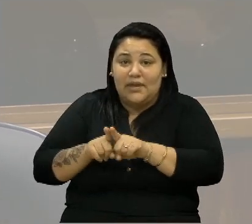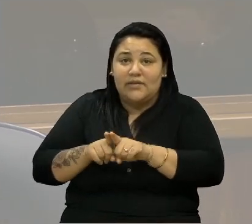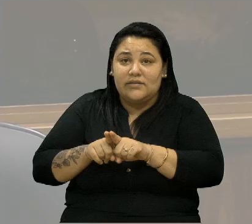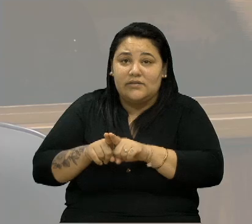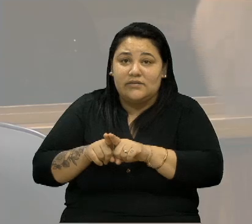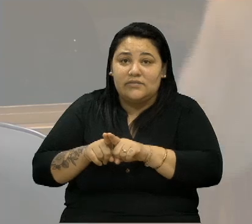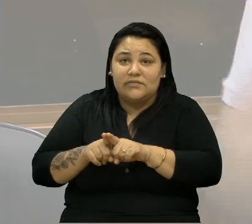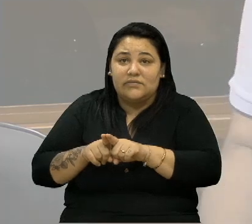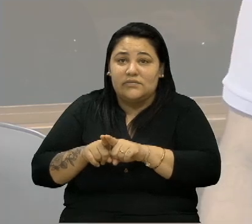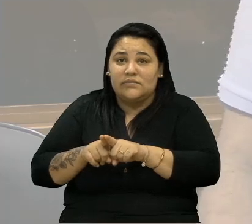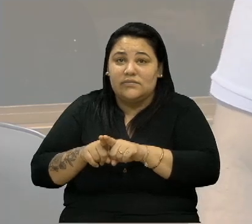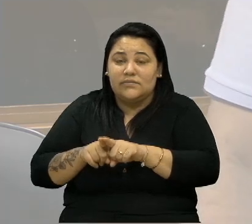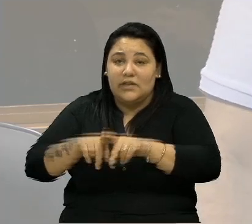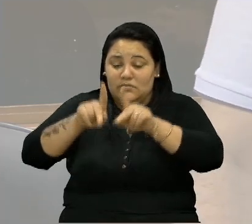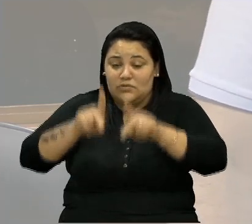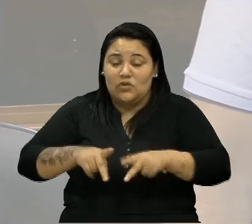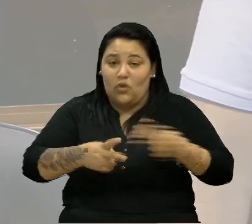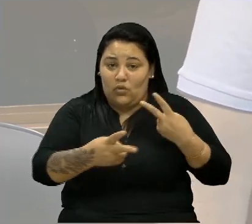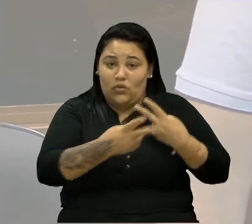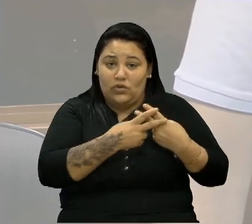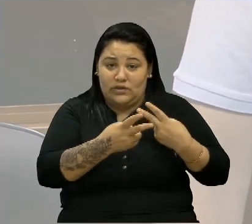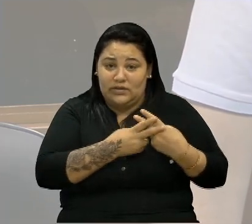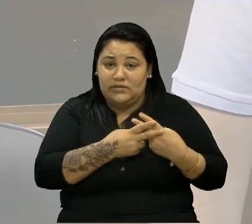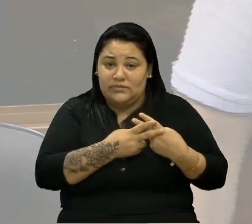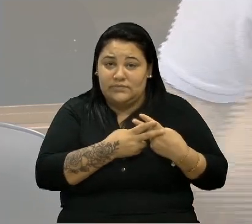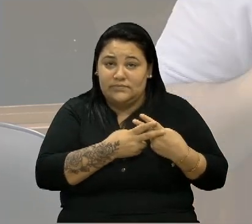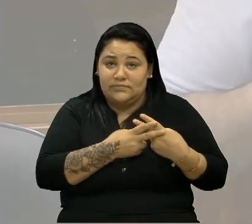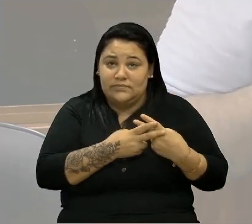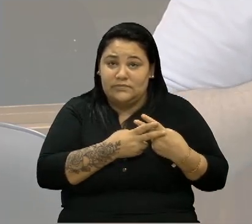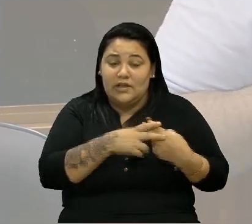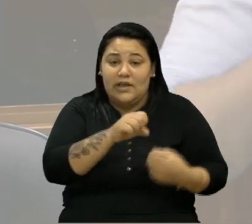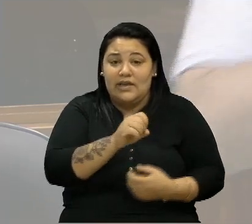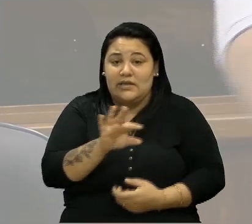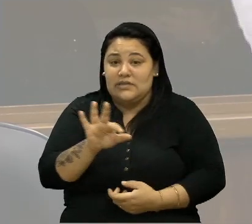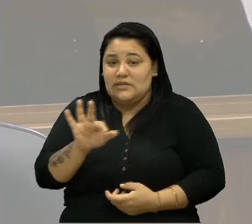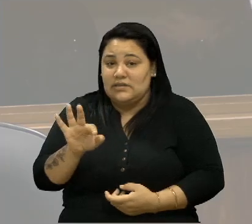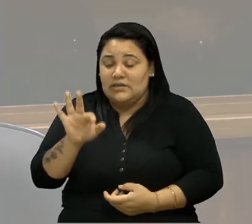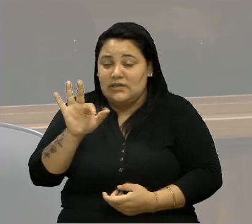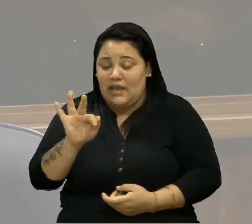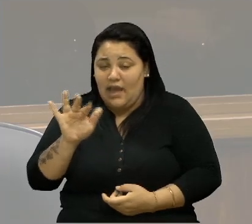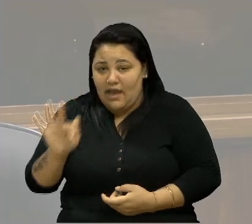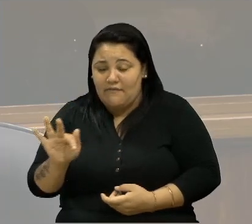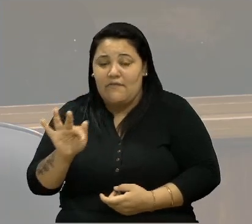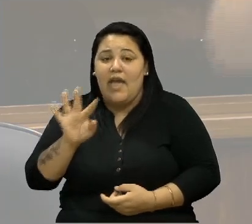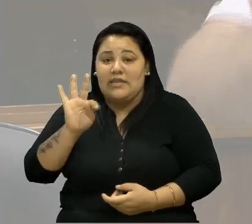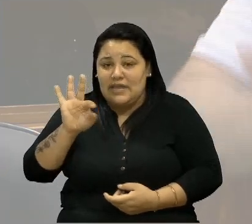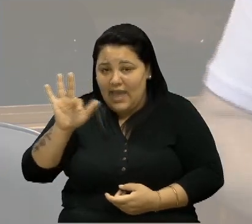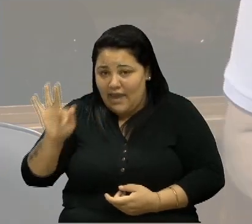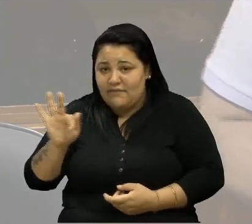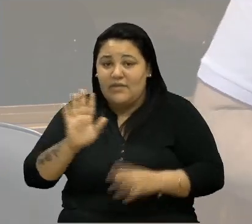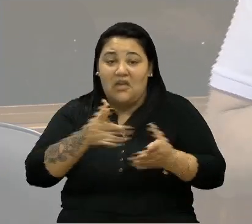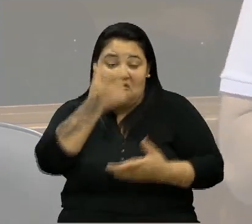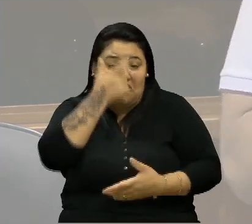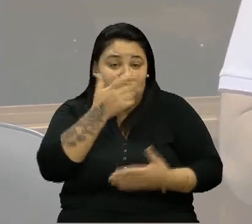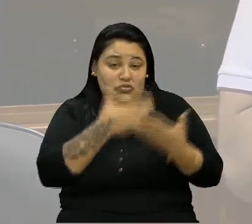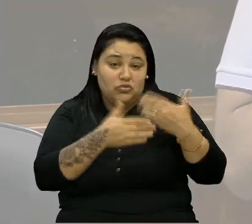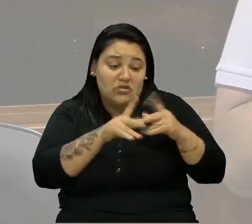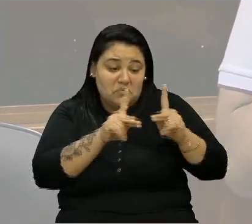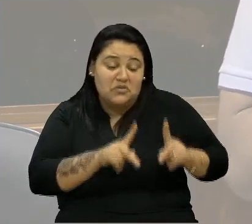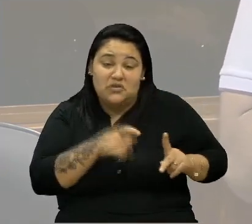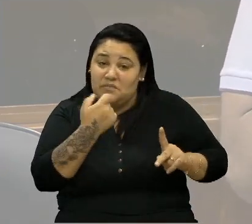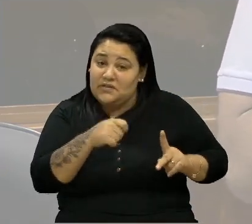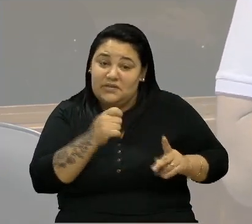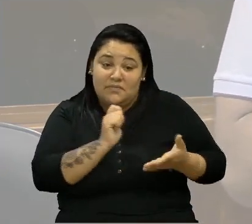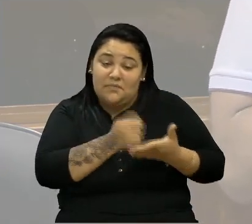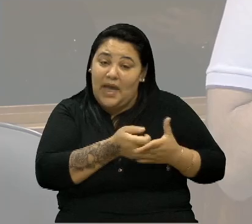terroristas que foram condenados pelo Supremo Tribunal Federal? Eu acho que não. Eu acho que todo mundo tem que estar lá no tempo de cercear sua